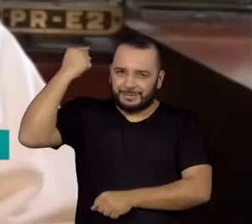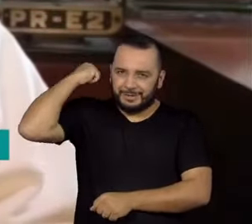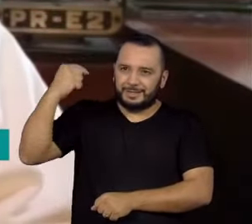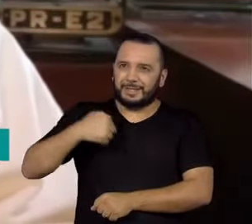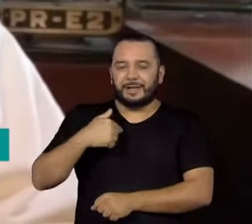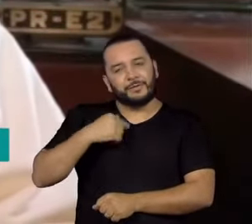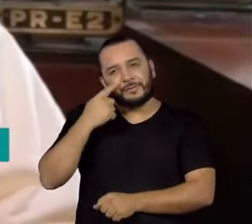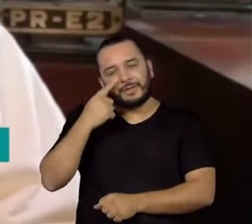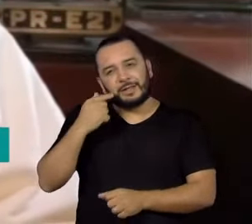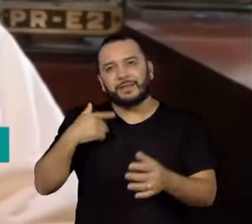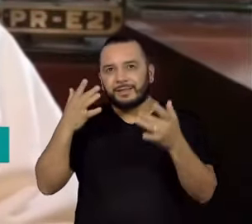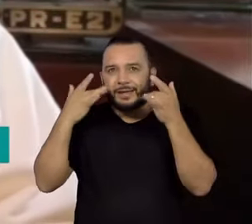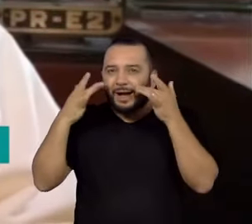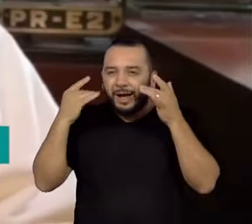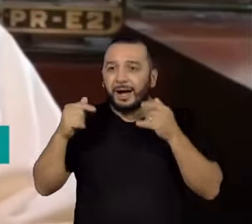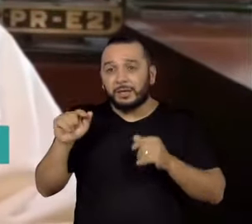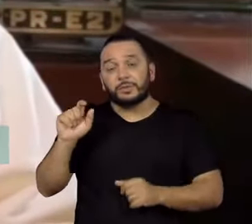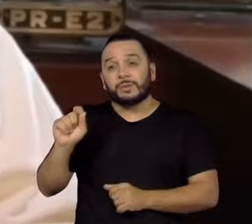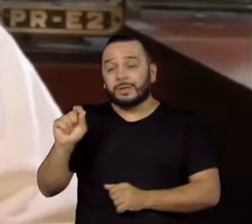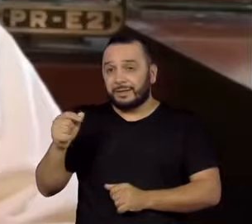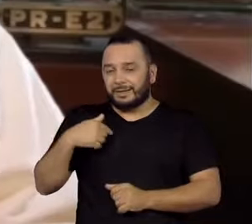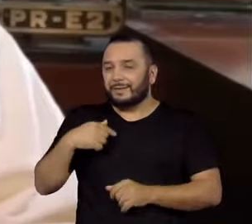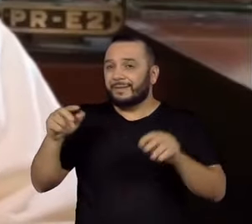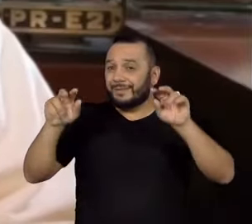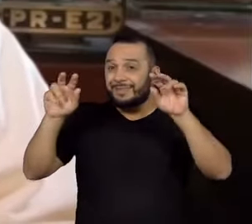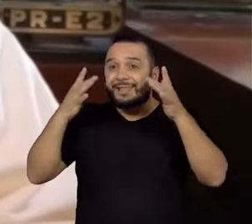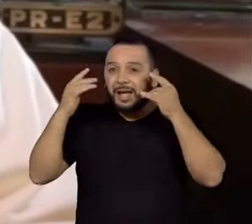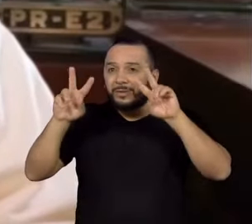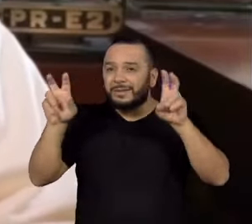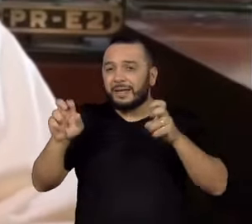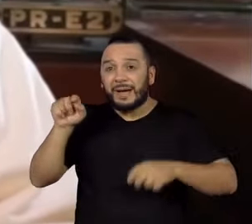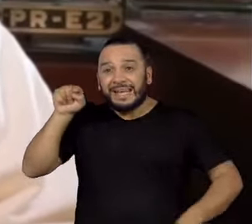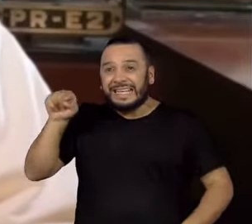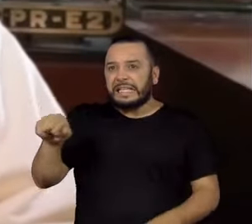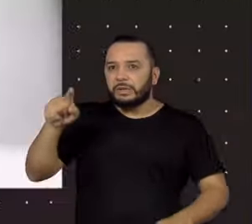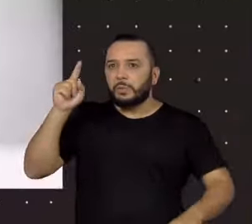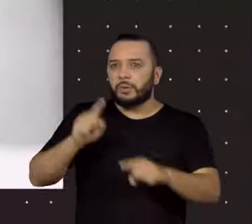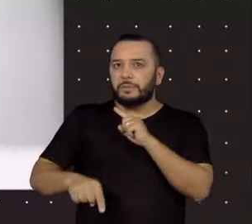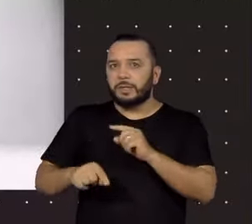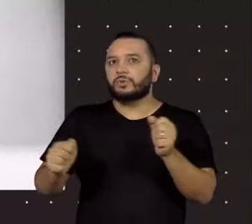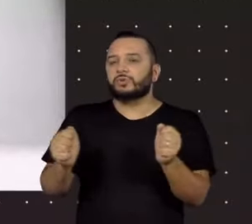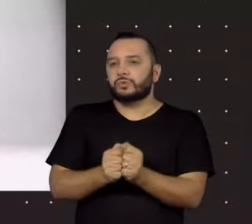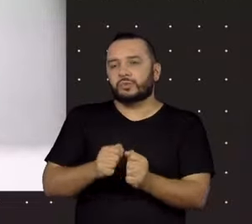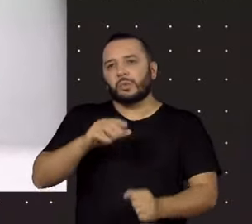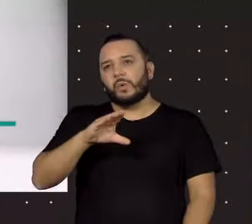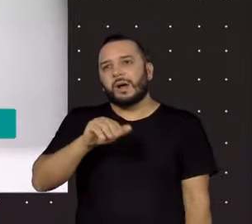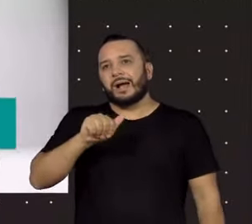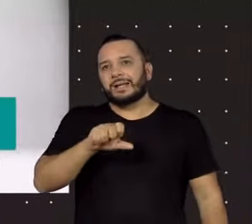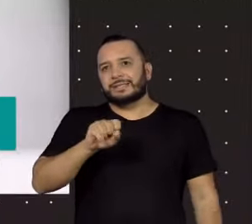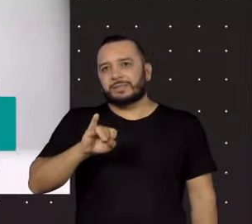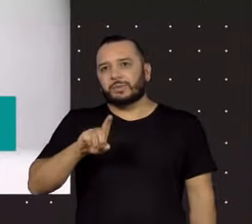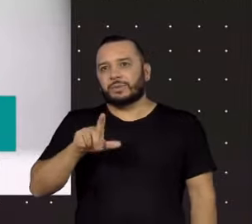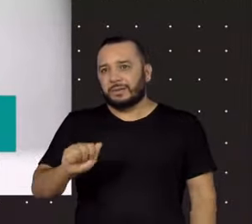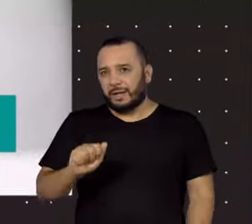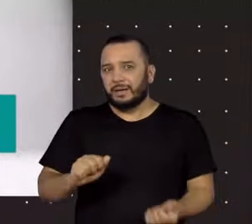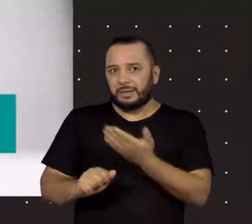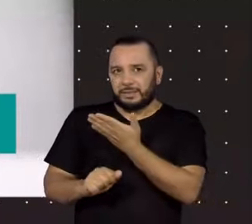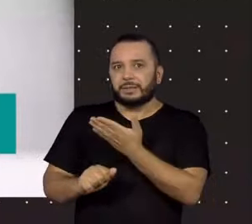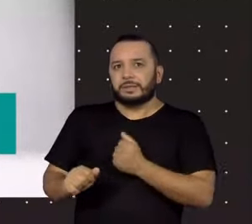Cacilda Becker a peça Isso Devia Ser Proibido, com Cacilda Becker, o que me chamou a atenção foi a